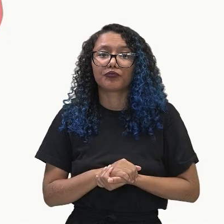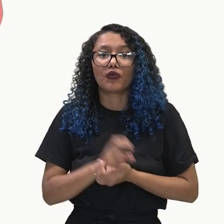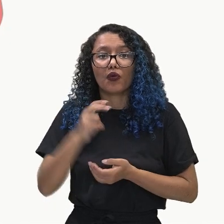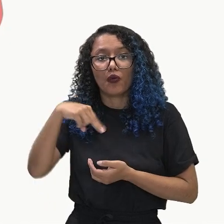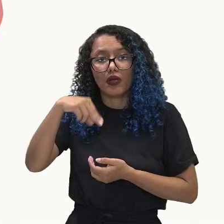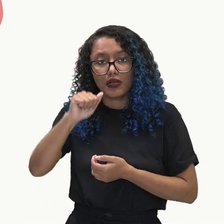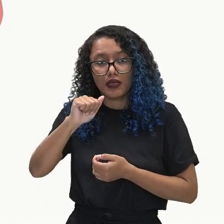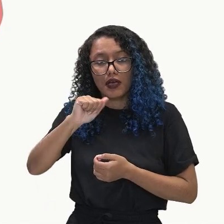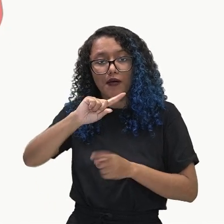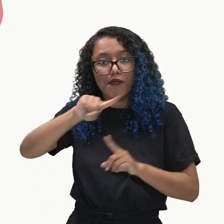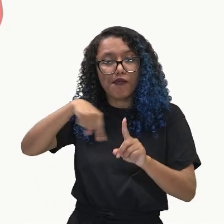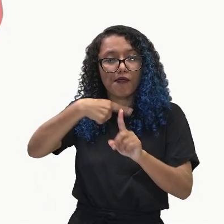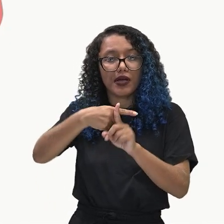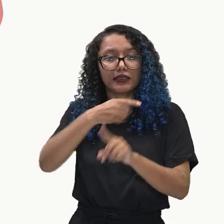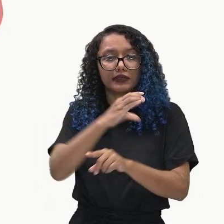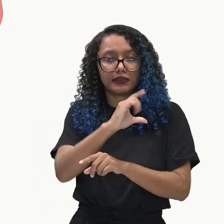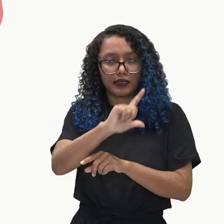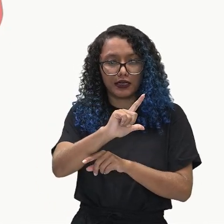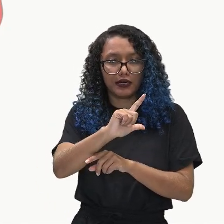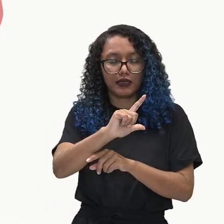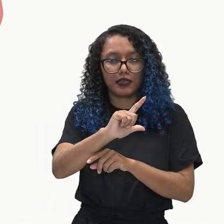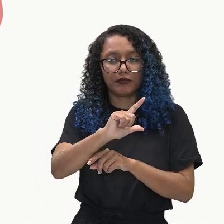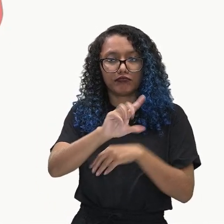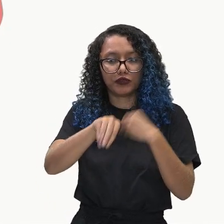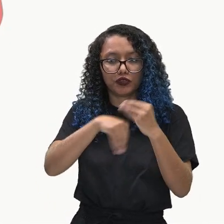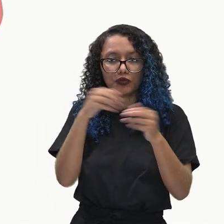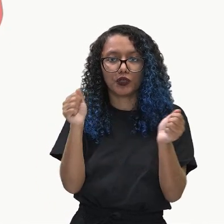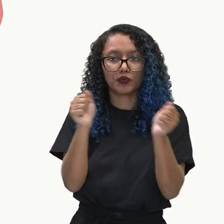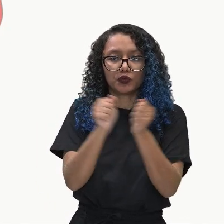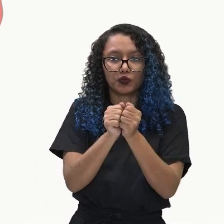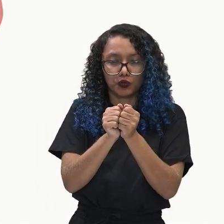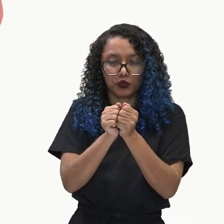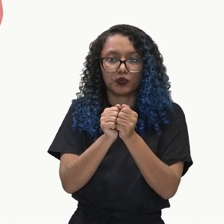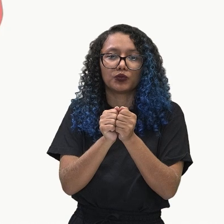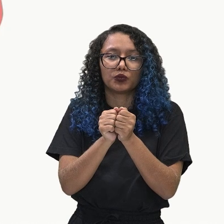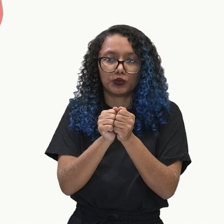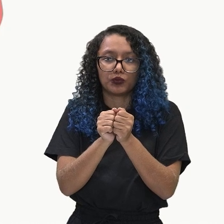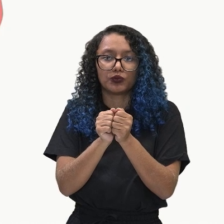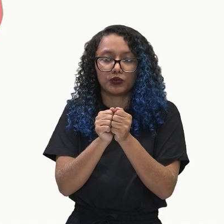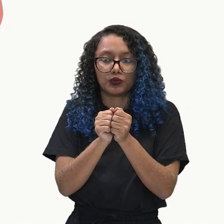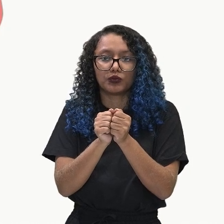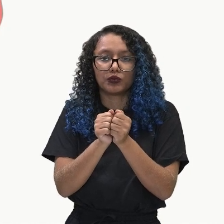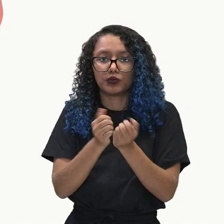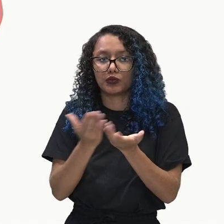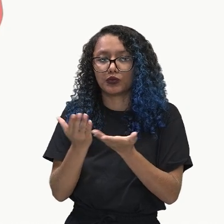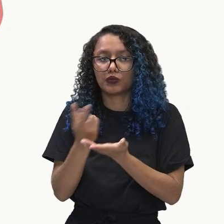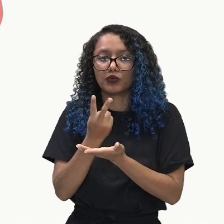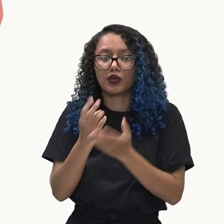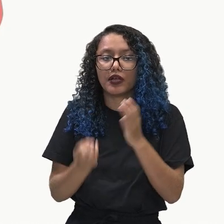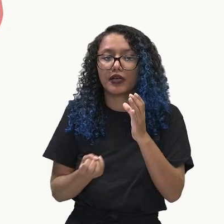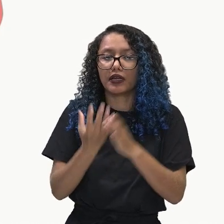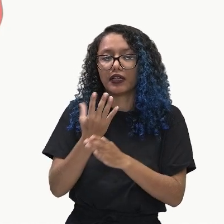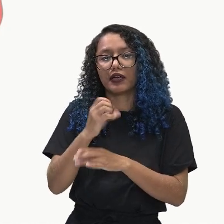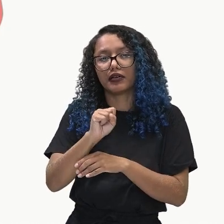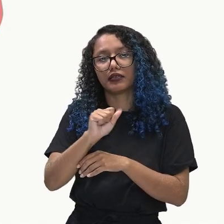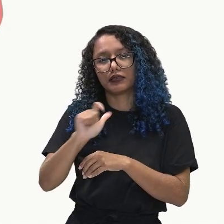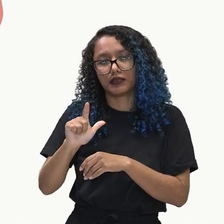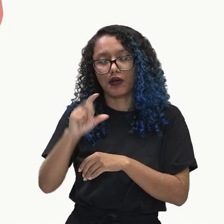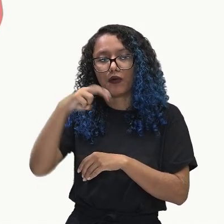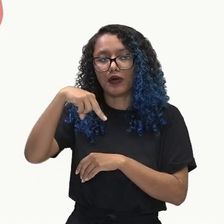juntar com cloro, que é um ânion, e formar um